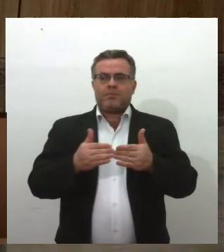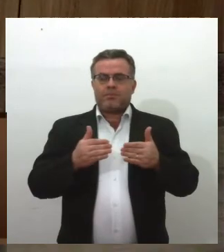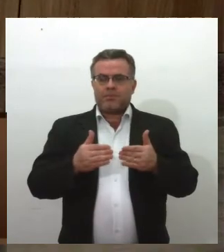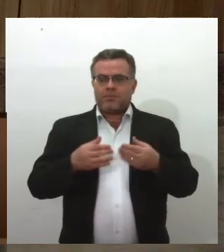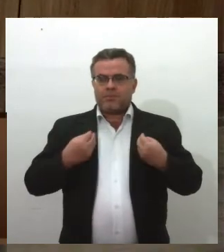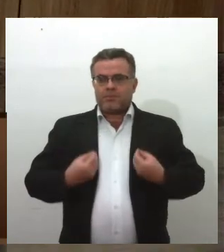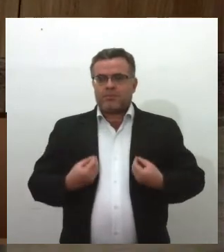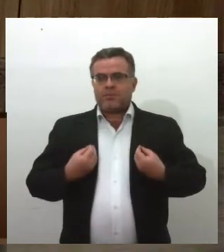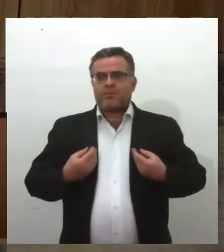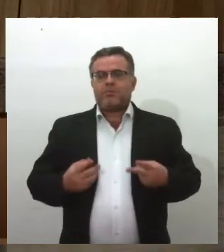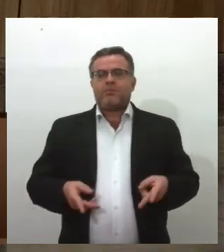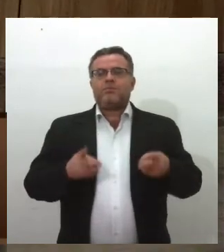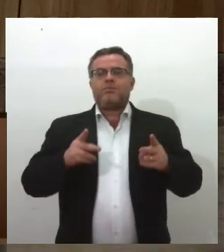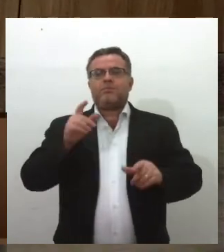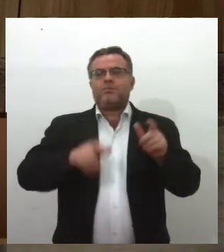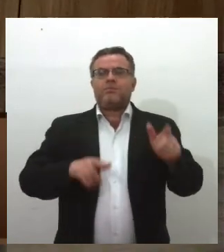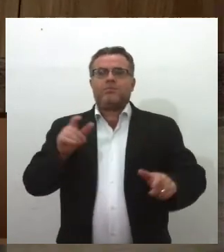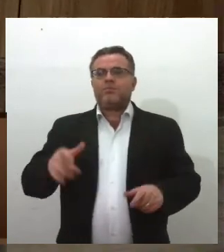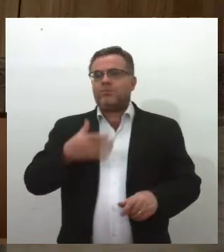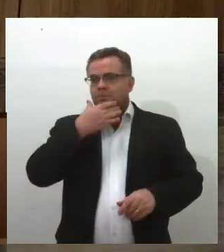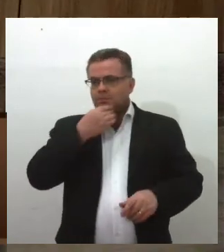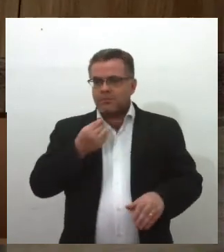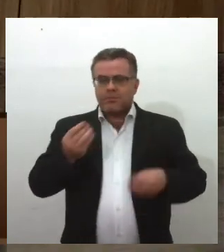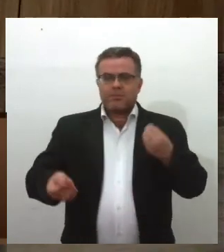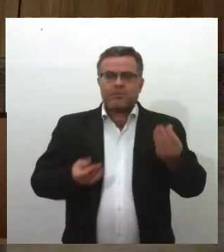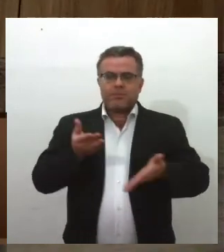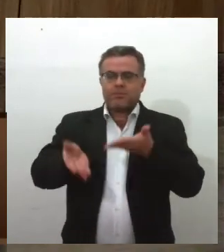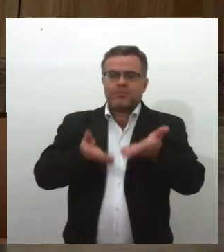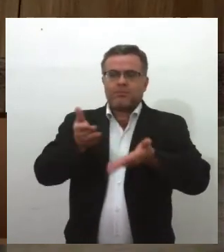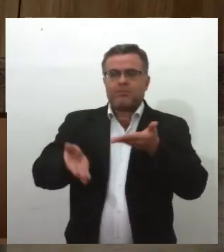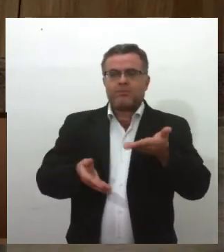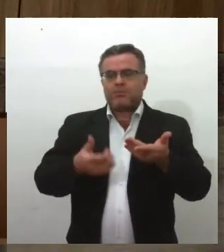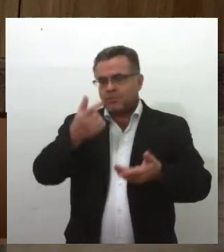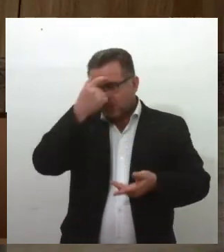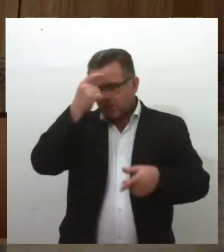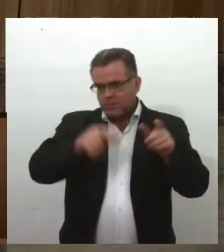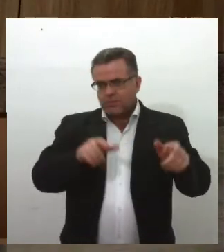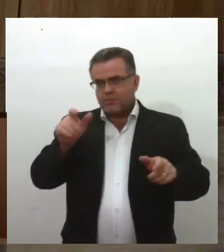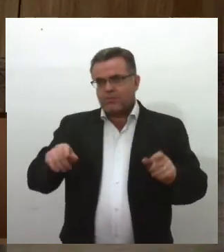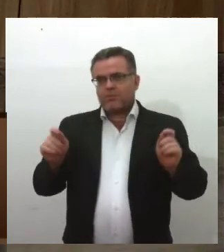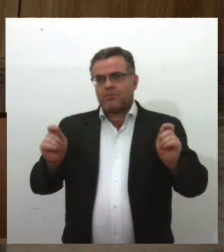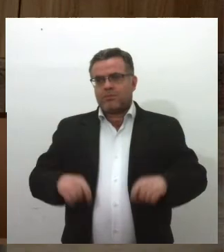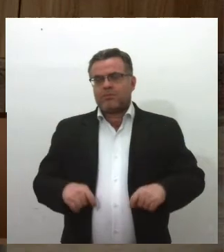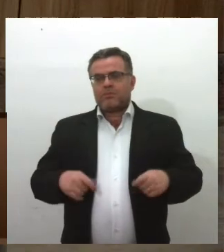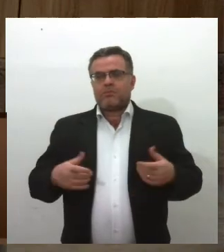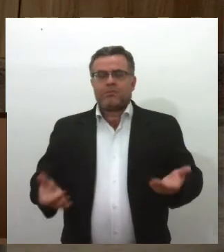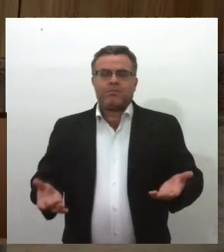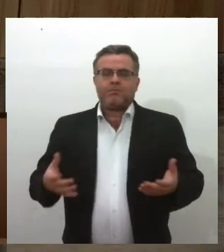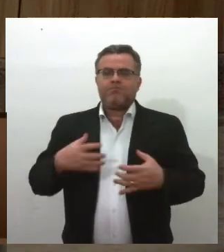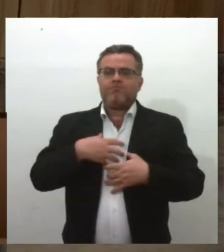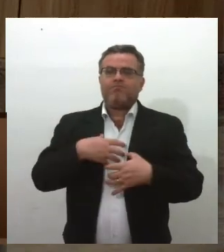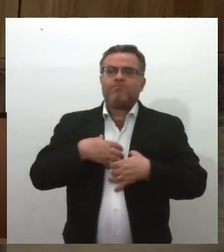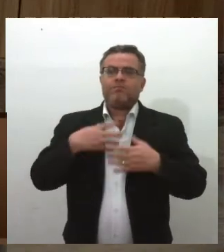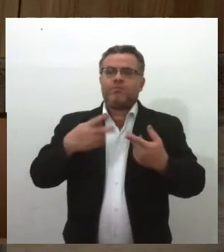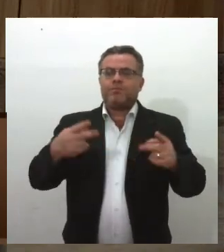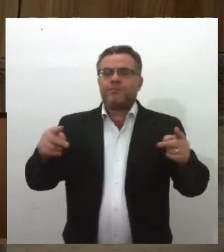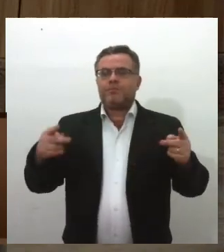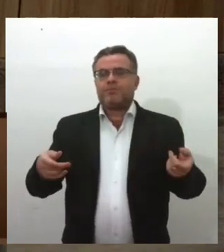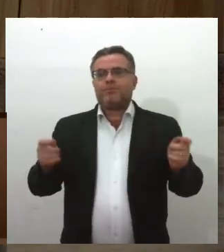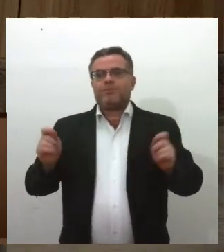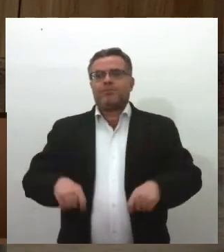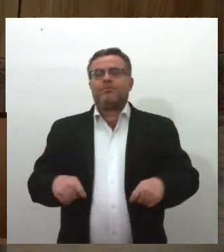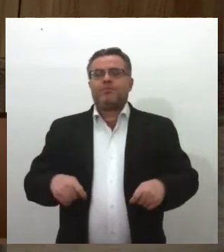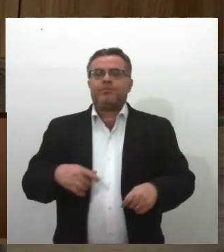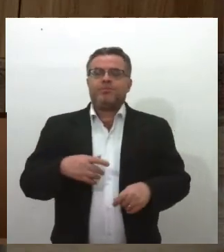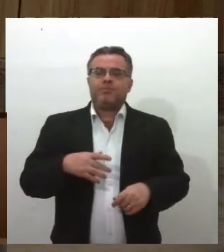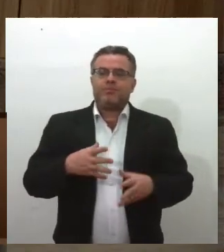com a virilidade do homem, né? Como tratar psicologicamente esse homem para que até o seu psicológico, né? O seu estado de espírito não